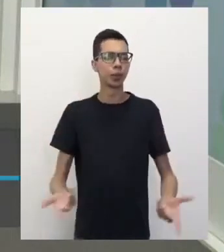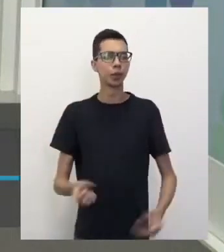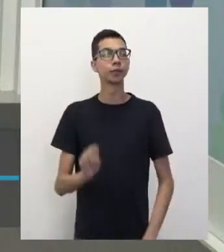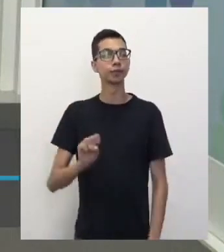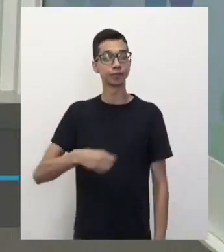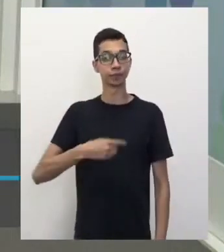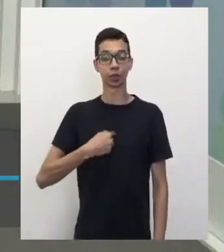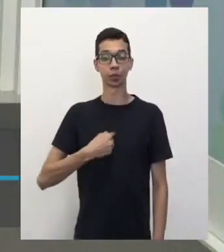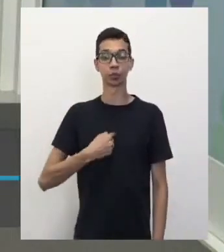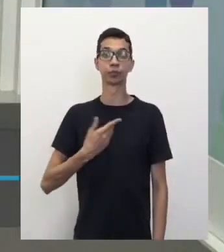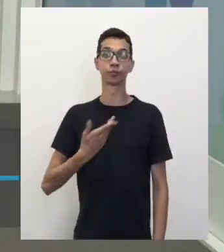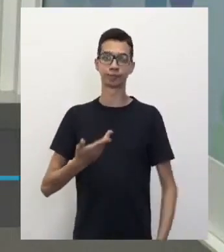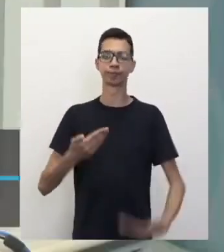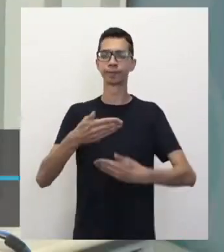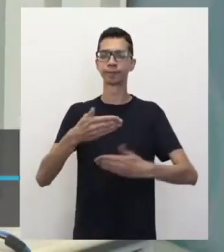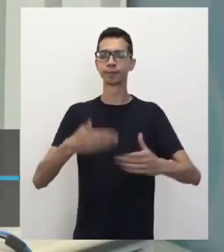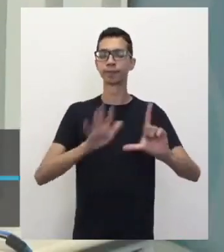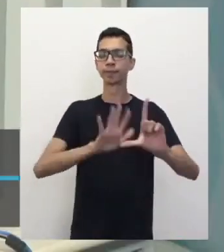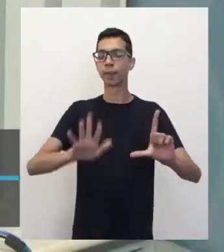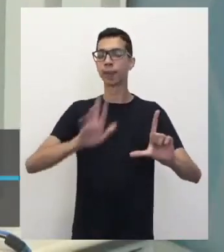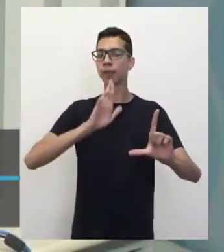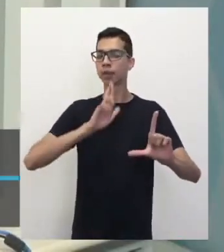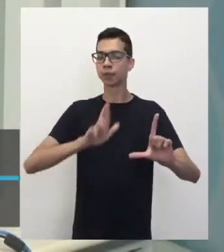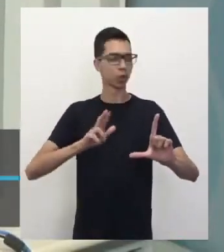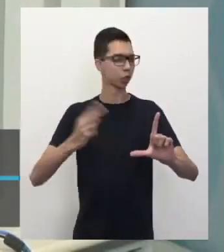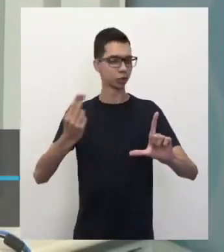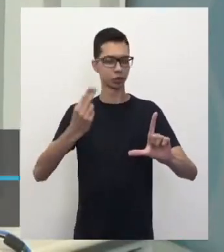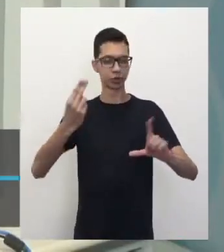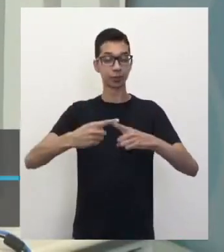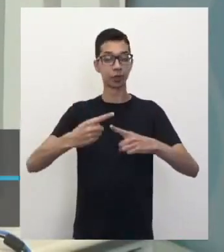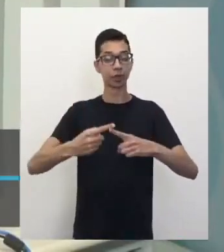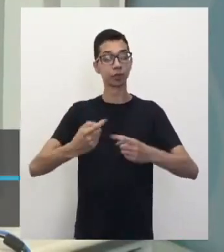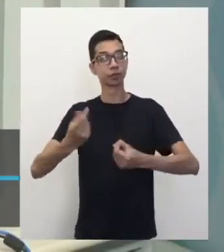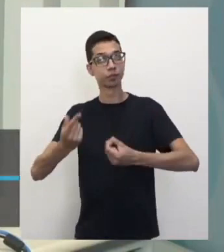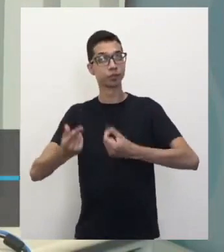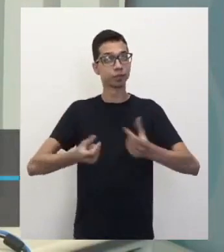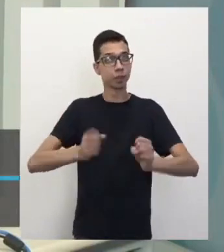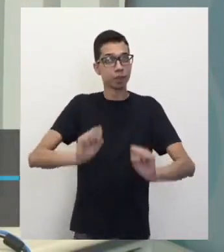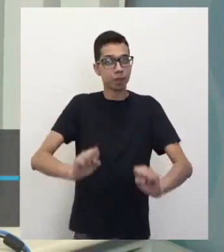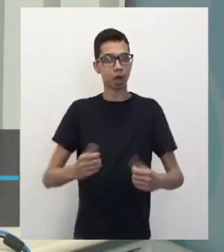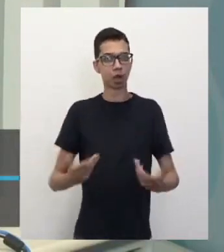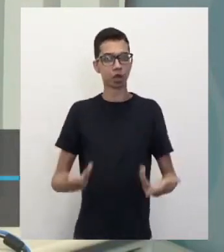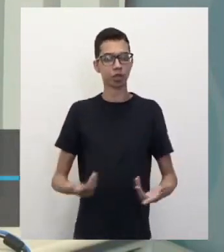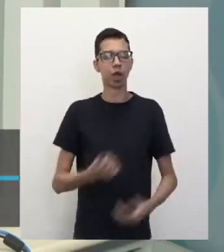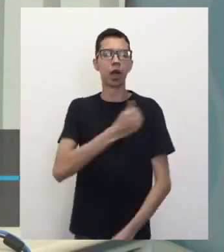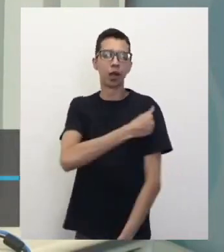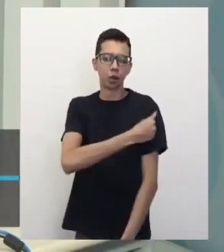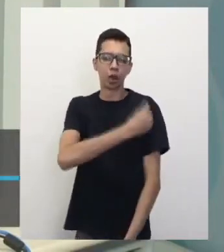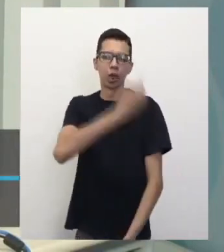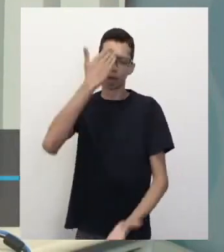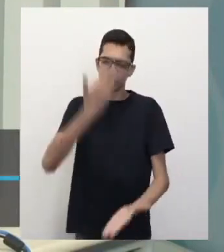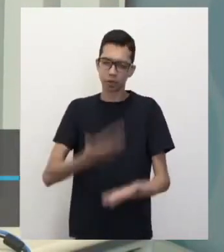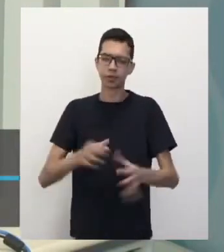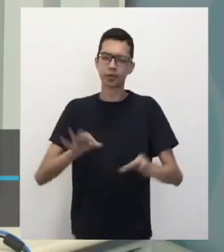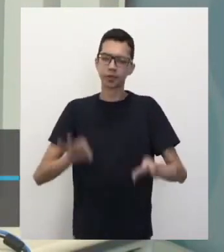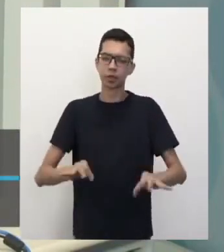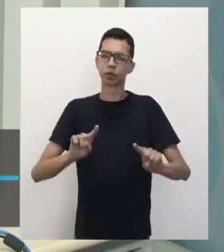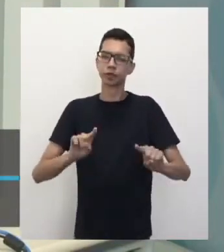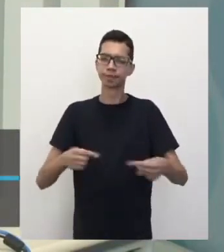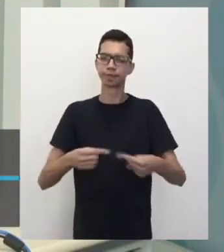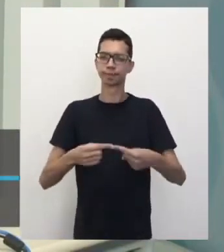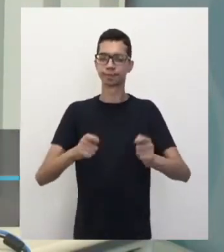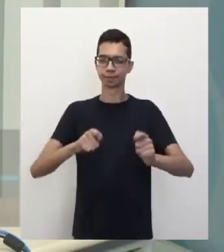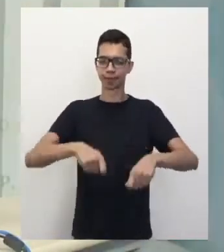no slide seguinte a resposta, porque são possíveis respostas, tá? Então, assim, o que o aluno acredita que ficaria adequado ali.